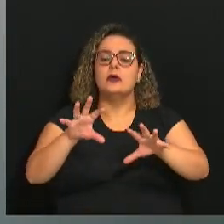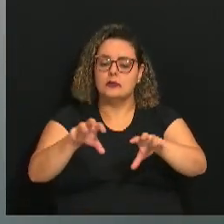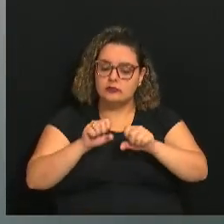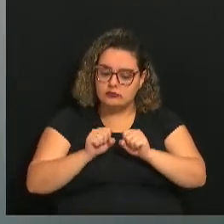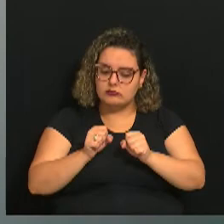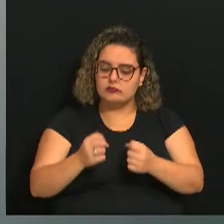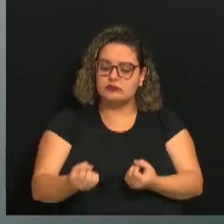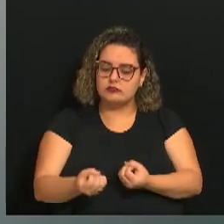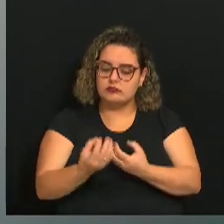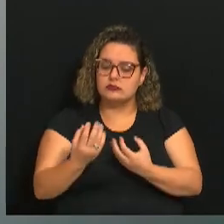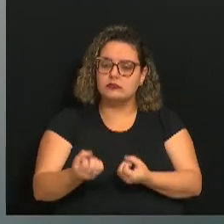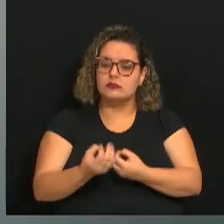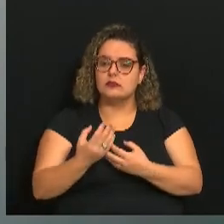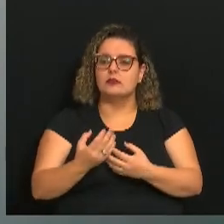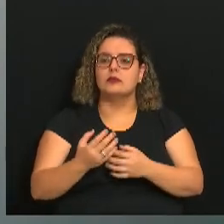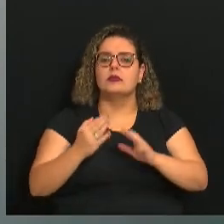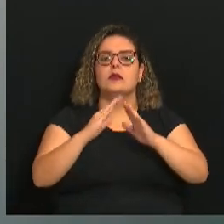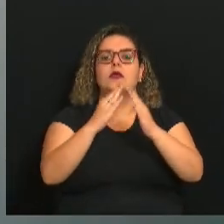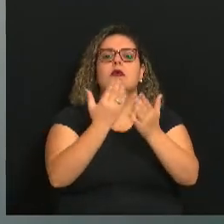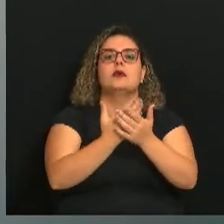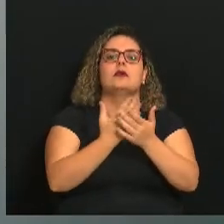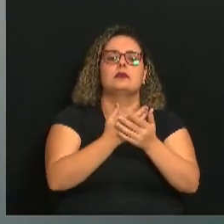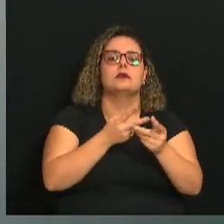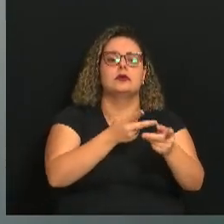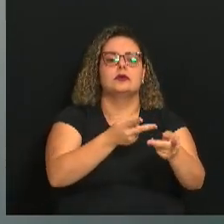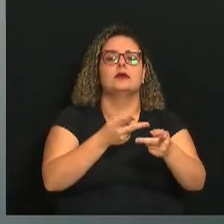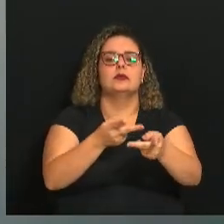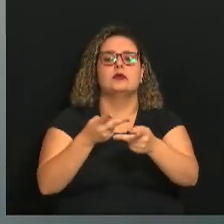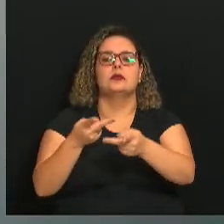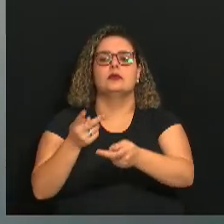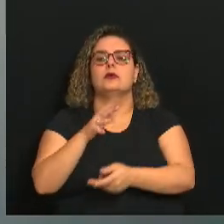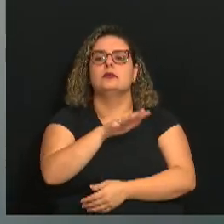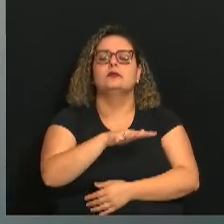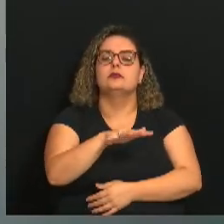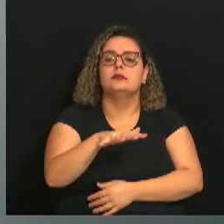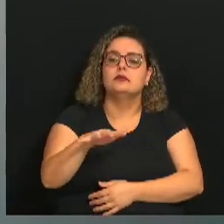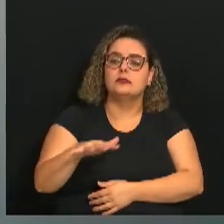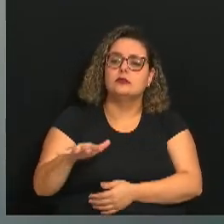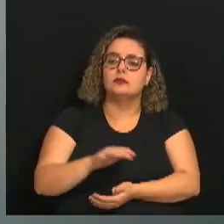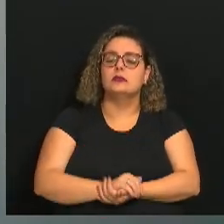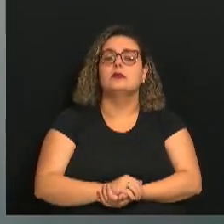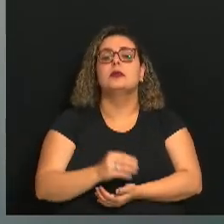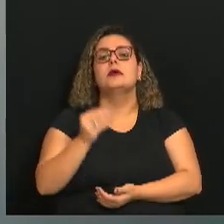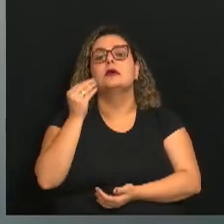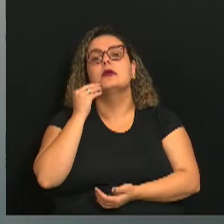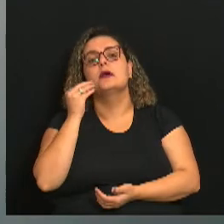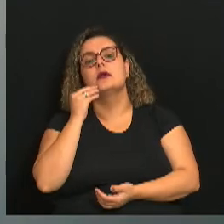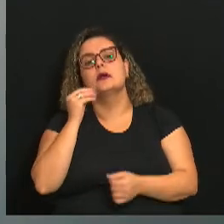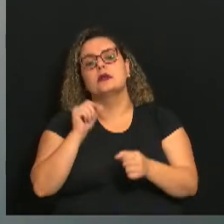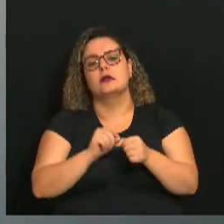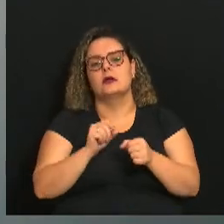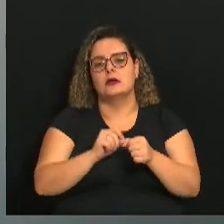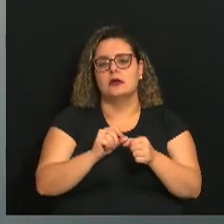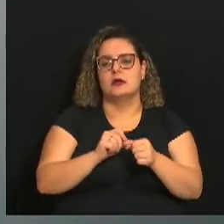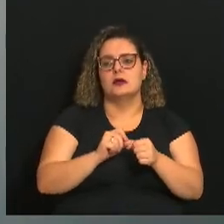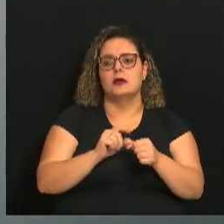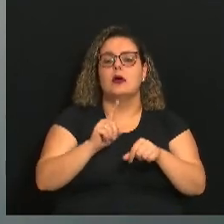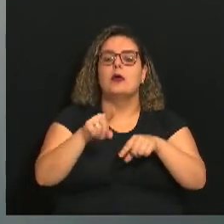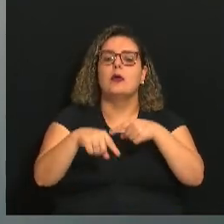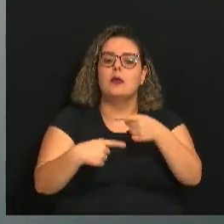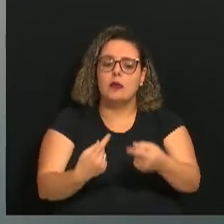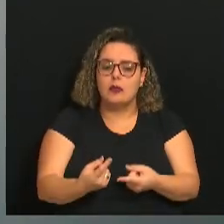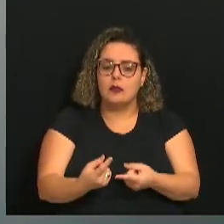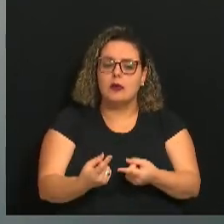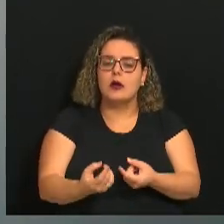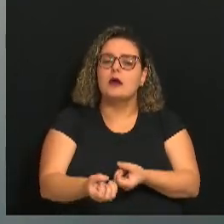escolas, com os representantes regionais, para a gente tentar fazer uma contra-informação dessa fake news aí que